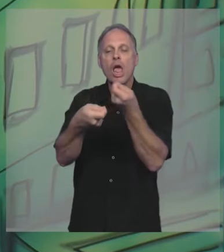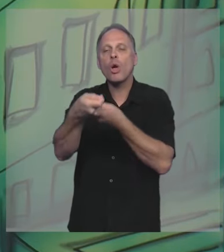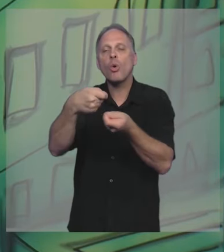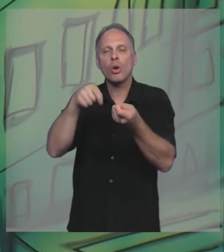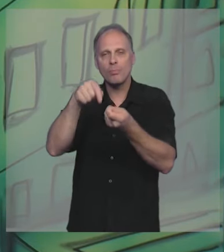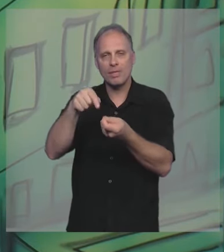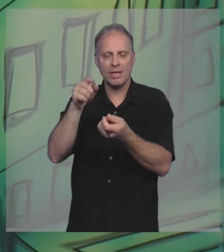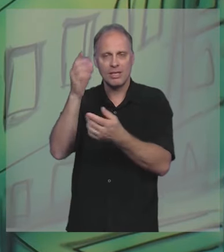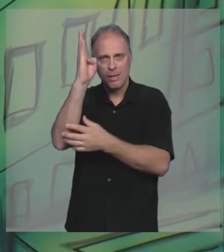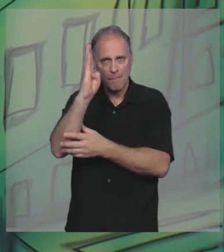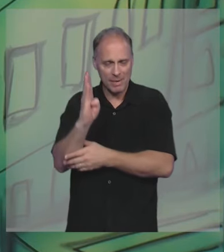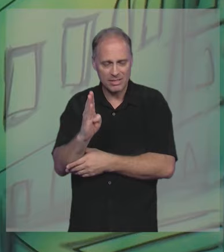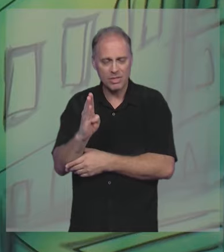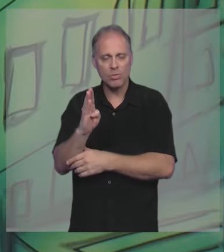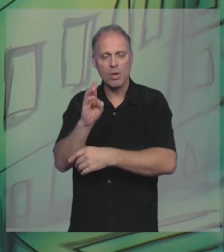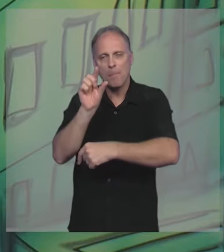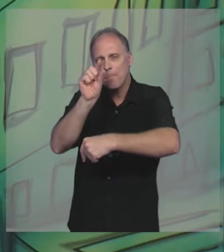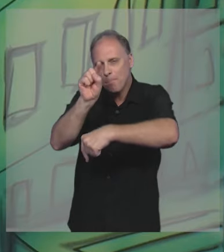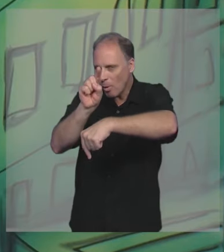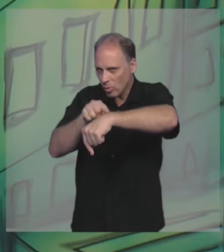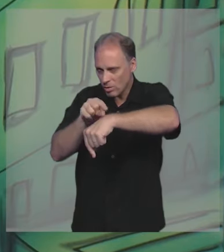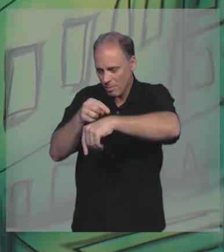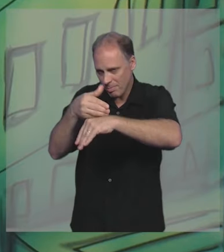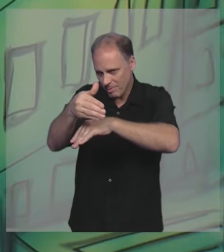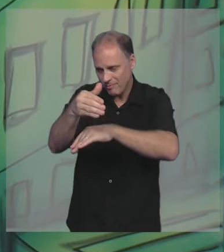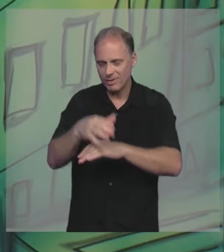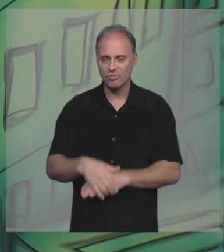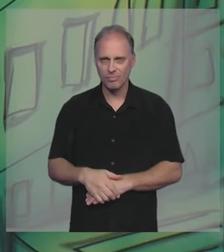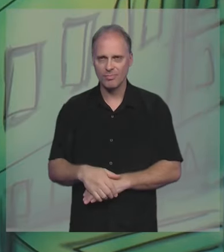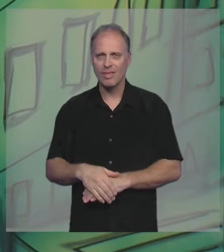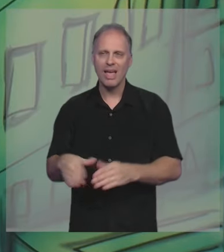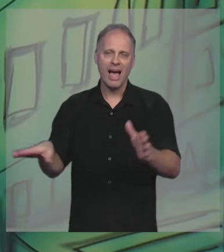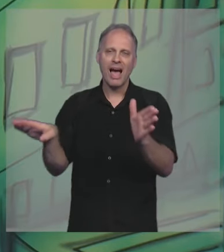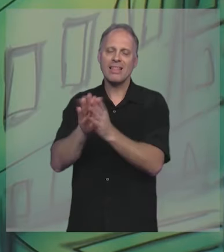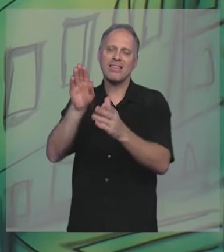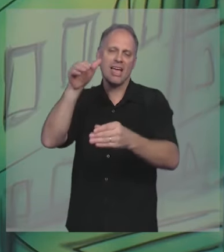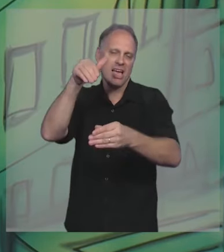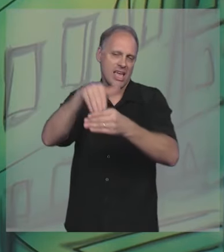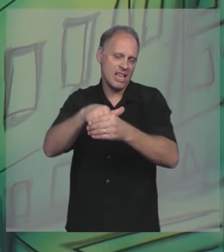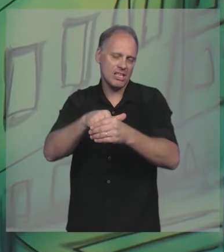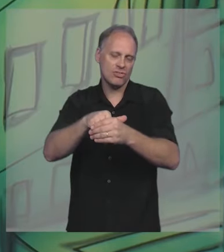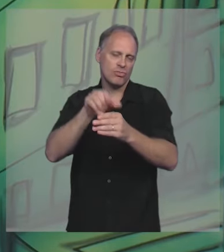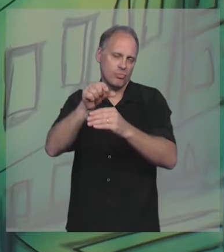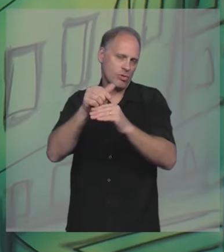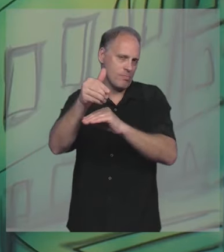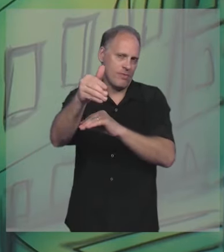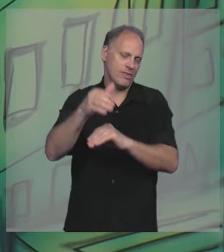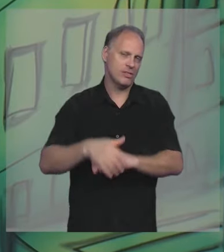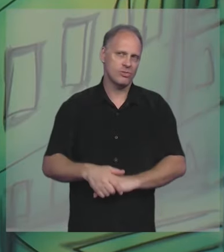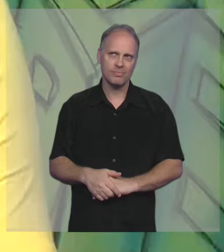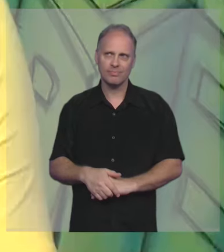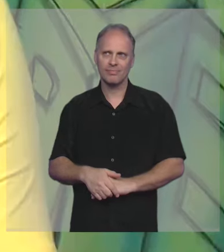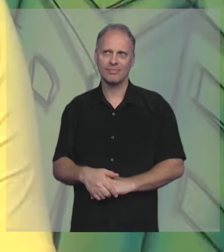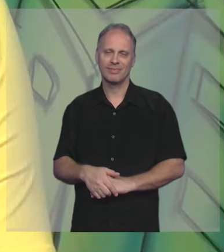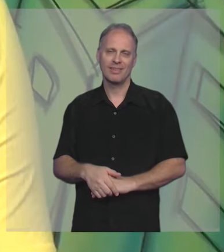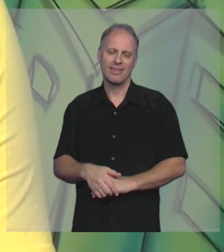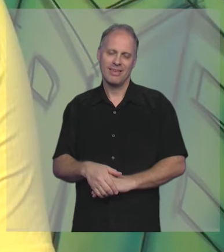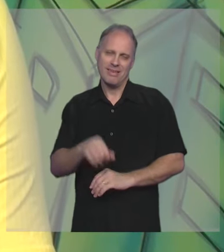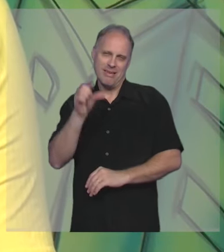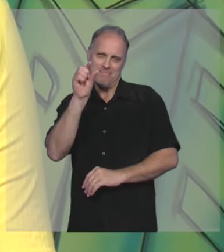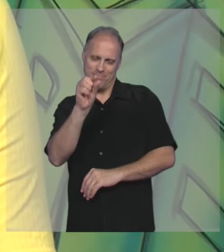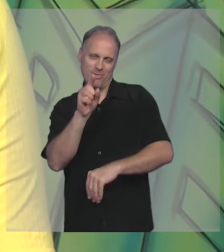né, a curto prazo, né? Até as eleições e um pouquinho adiante?